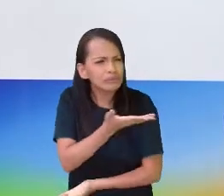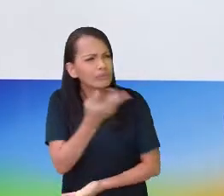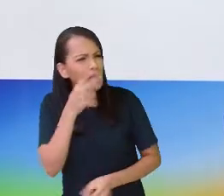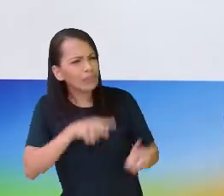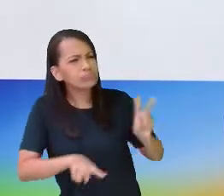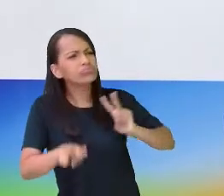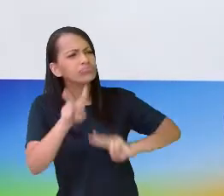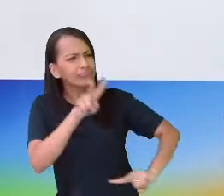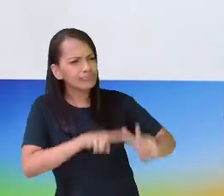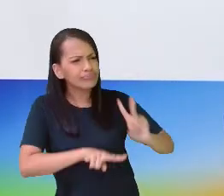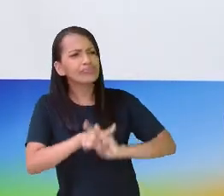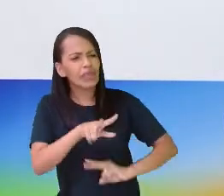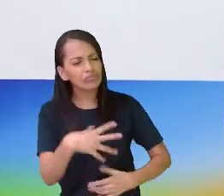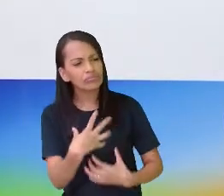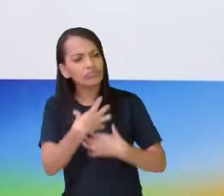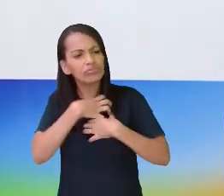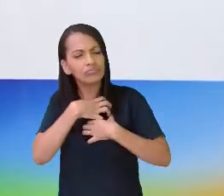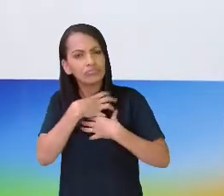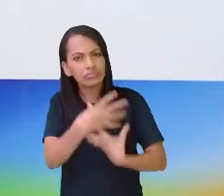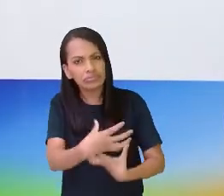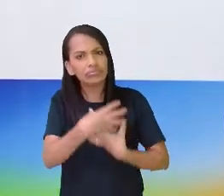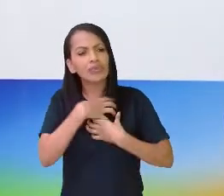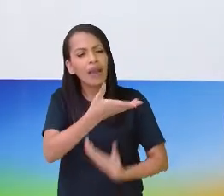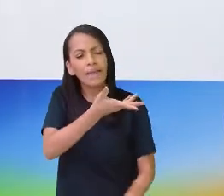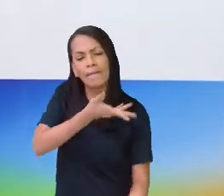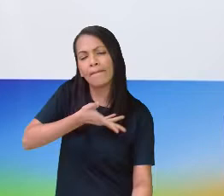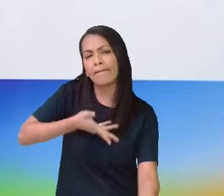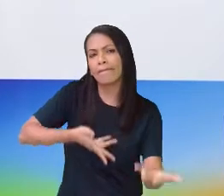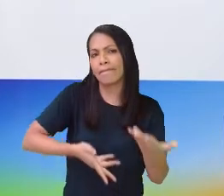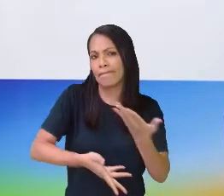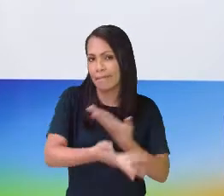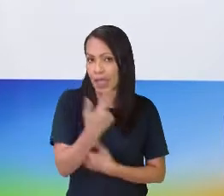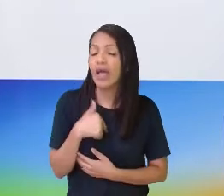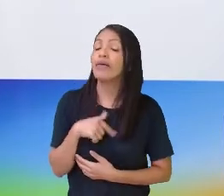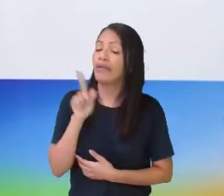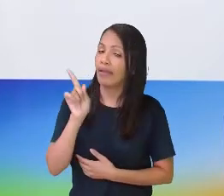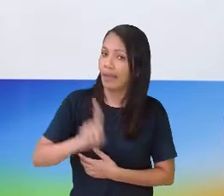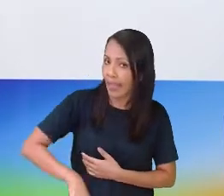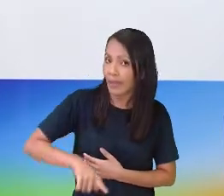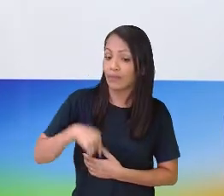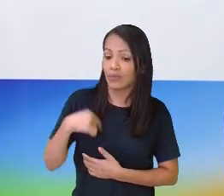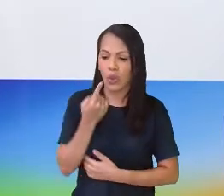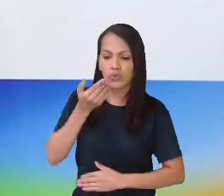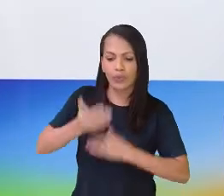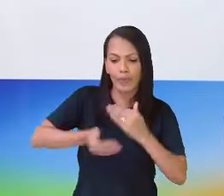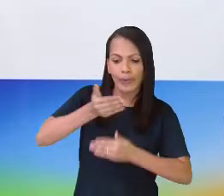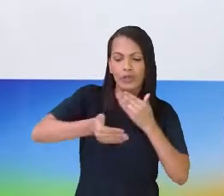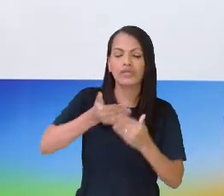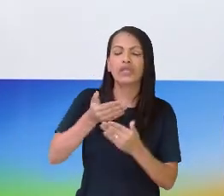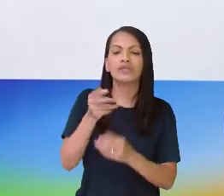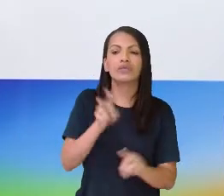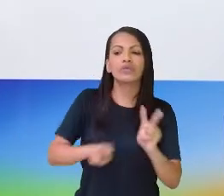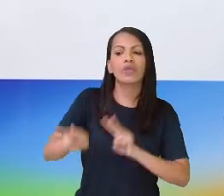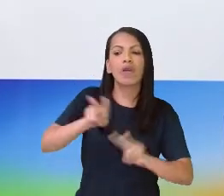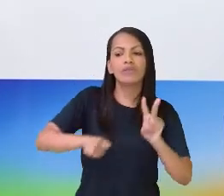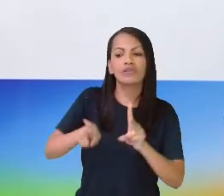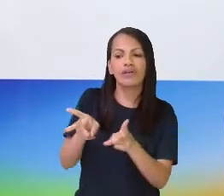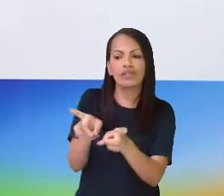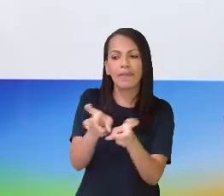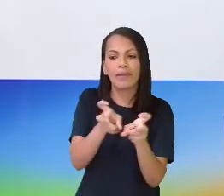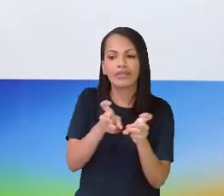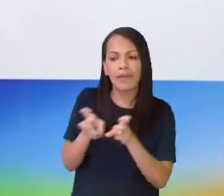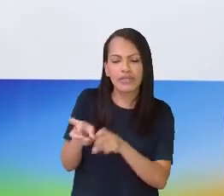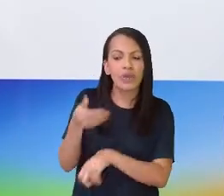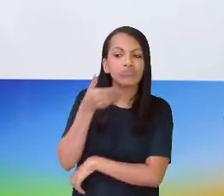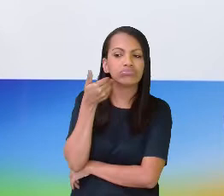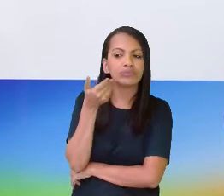essa repercussão é elemento para a configuração do nosso processo de observação, de registro,